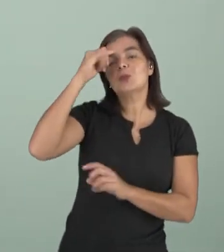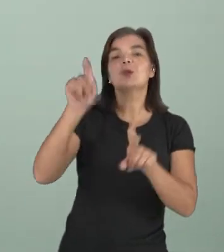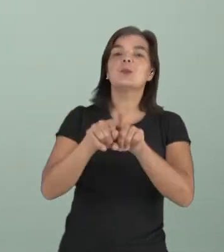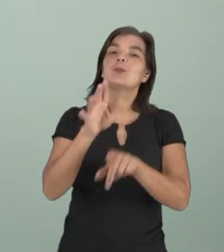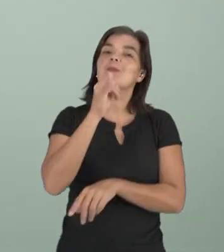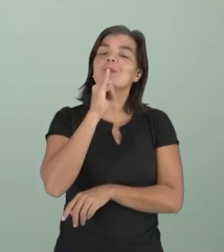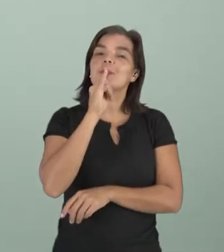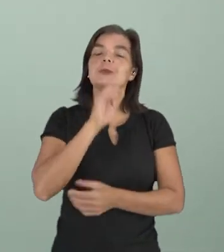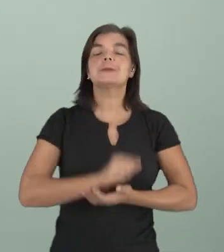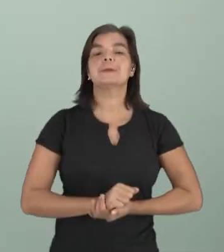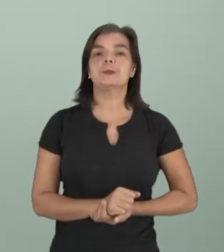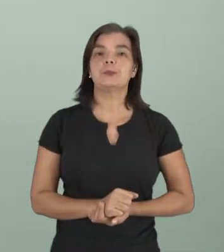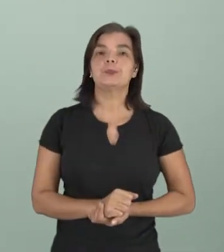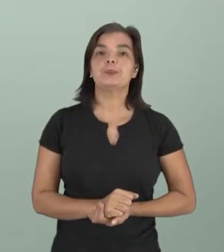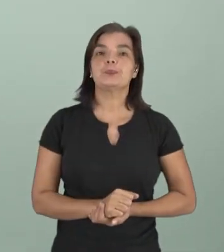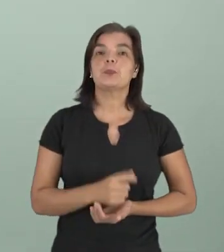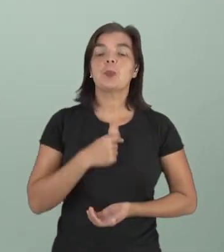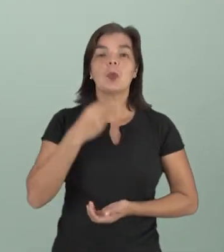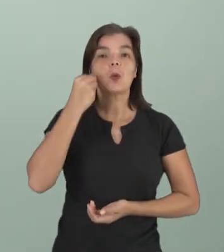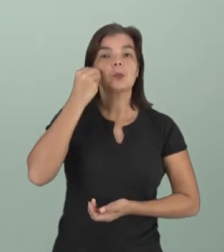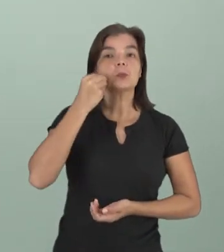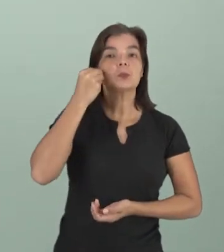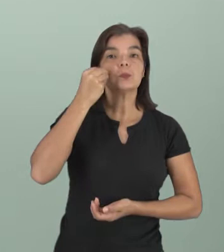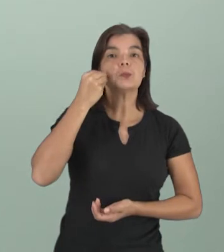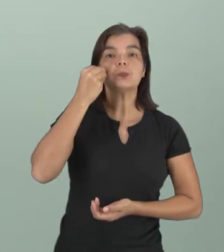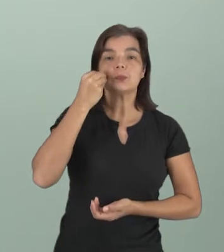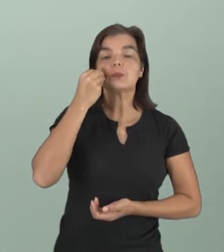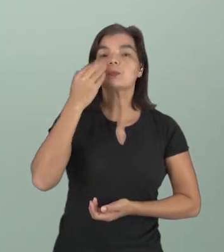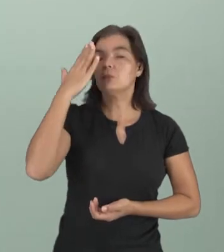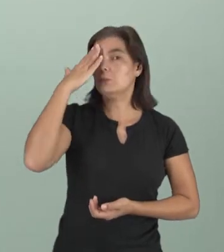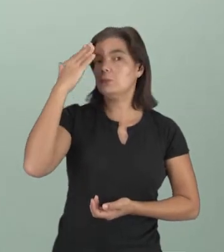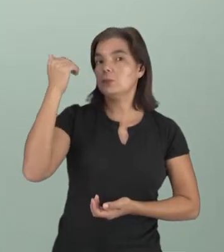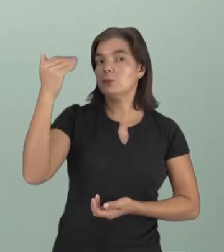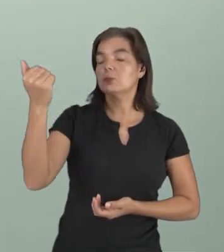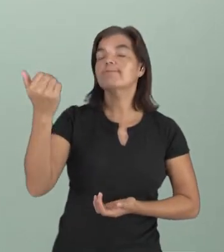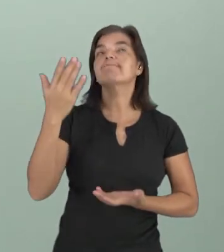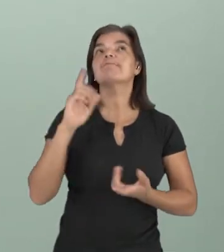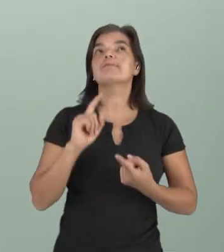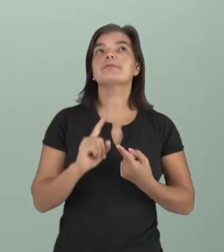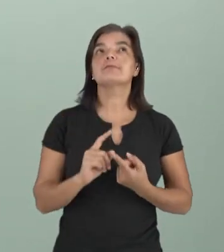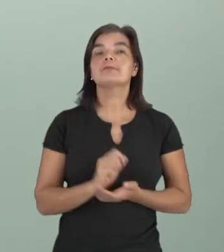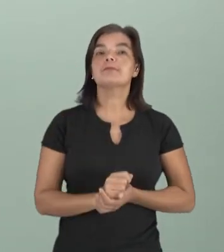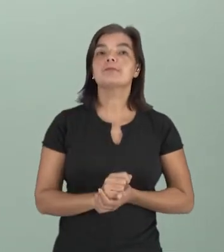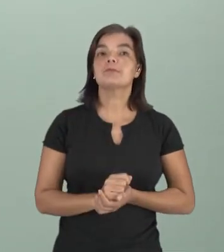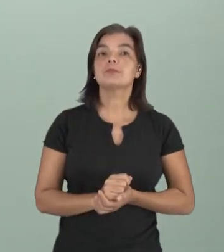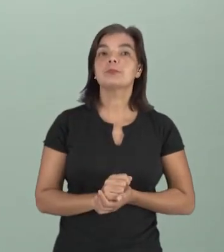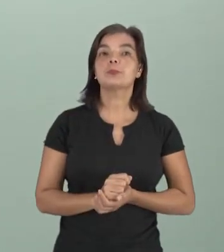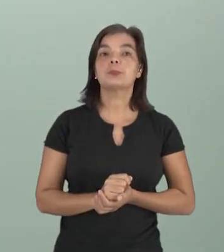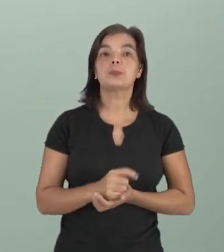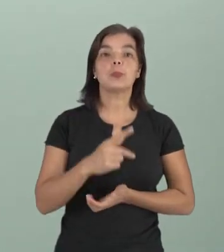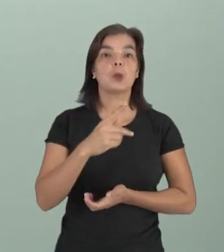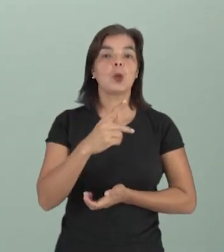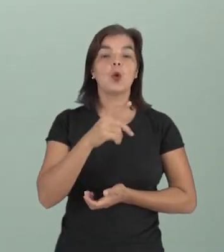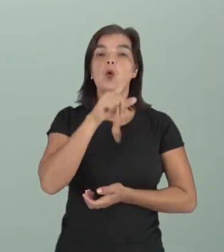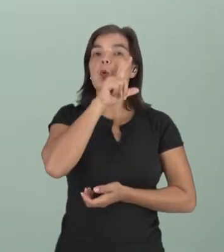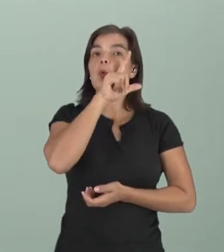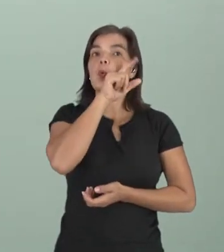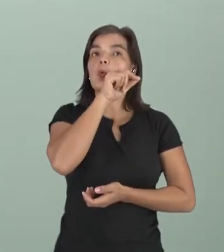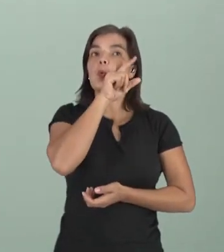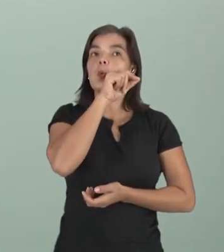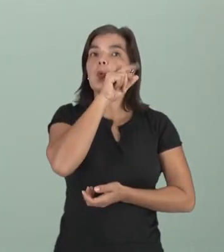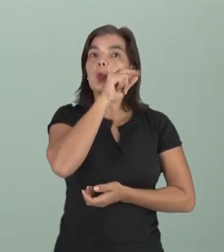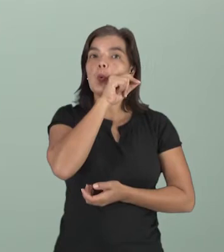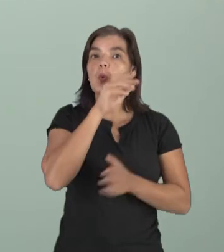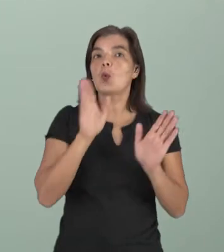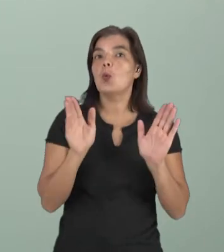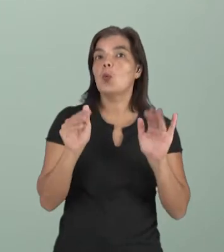Por exemplo, há um experimento, o famoso chamado os pombos de Skinner.